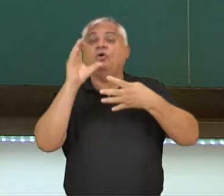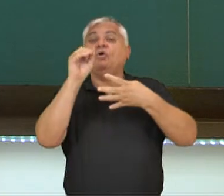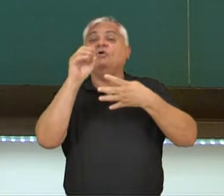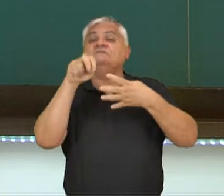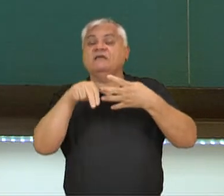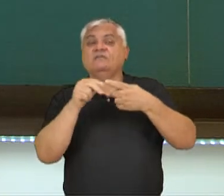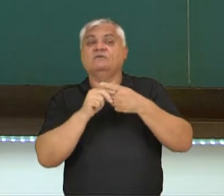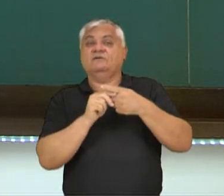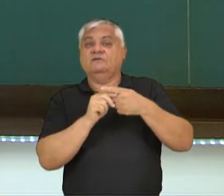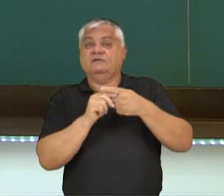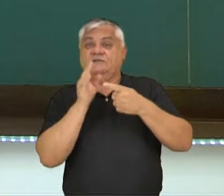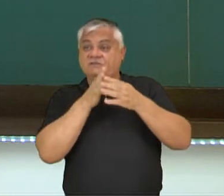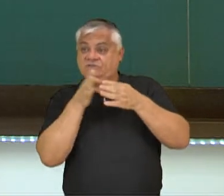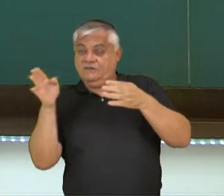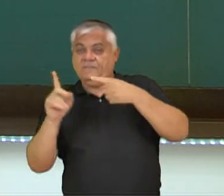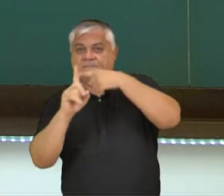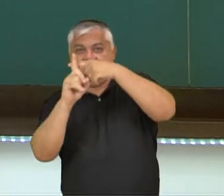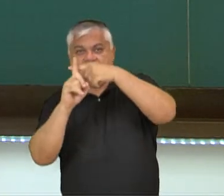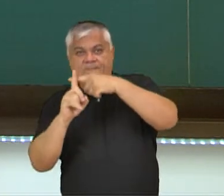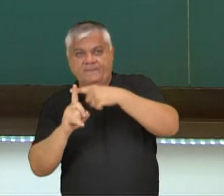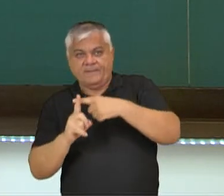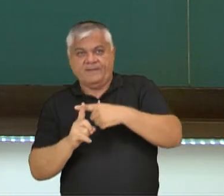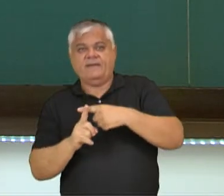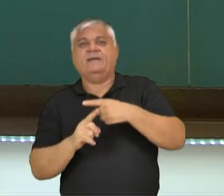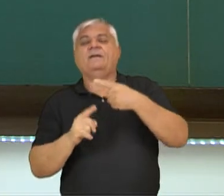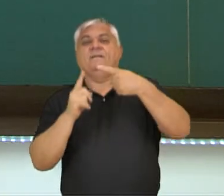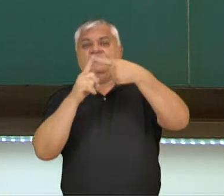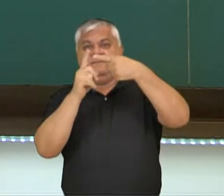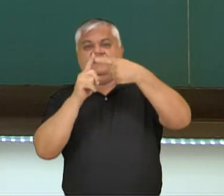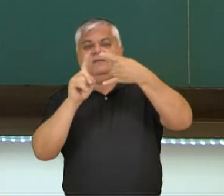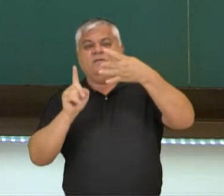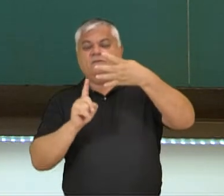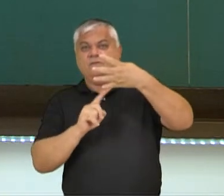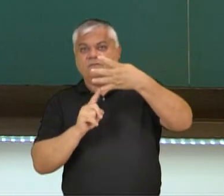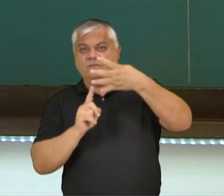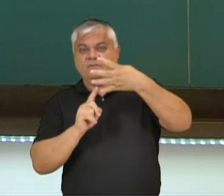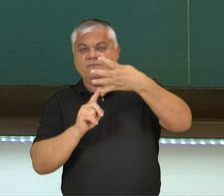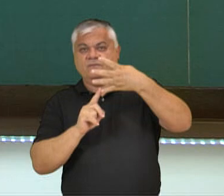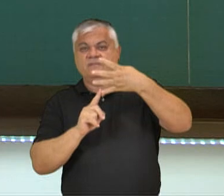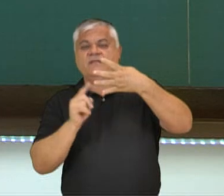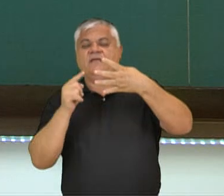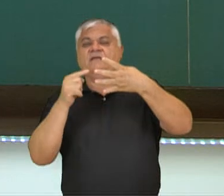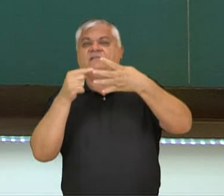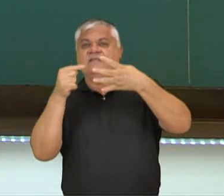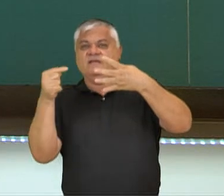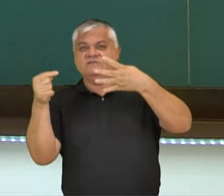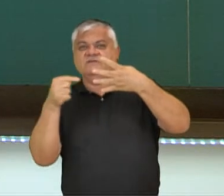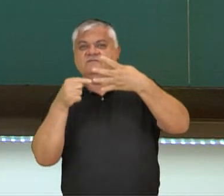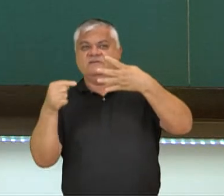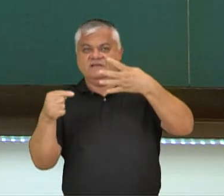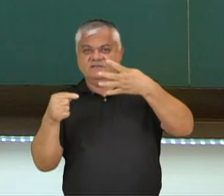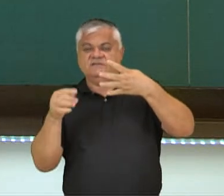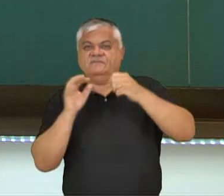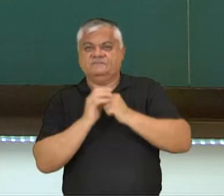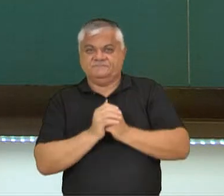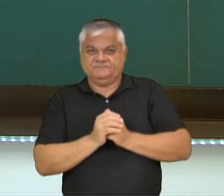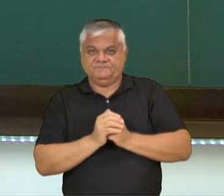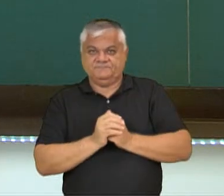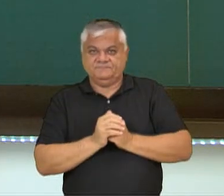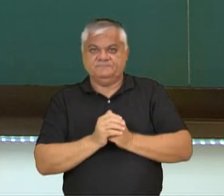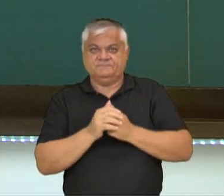para a direita é positivo, então primeiro e quarto positivo, negativo para a esquerda, segundo e